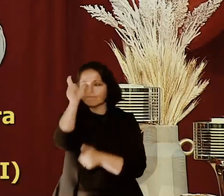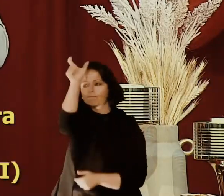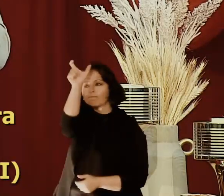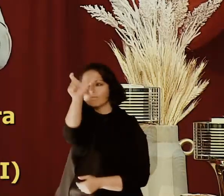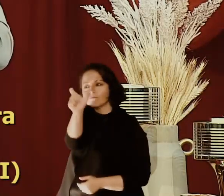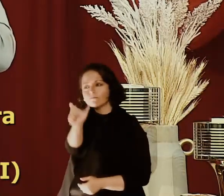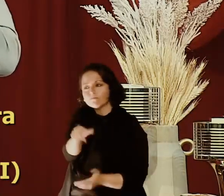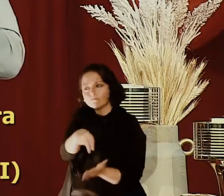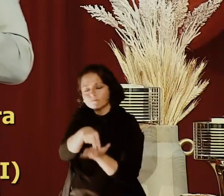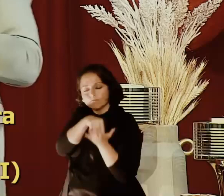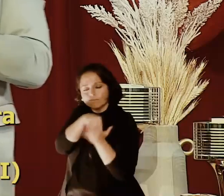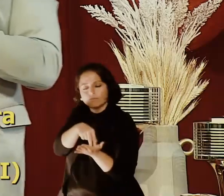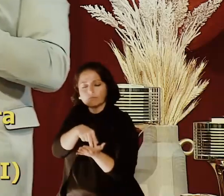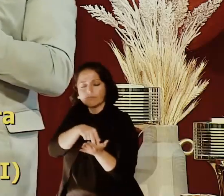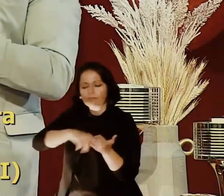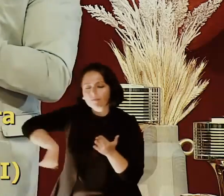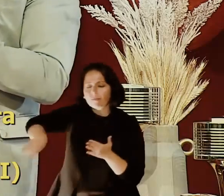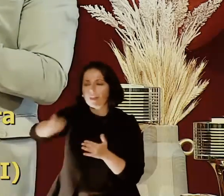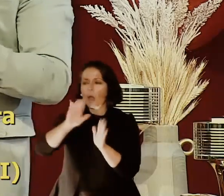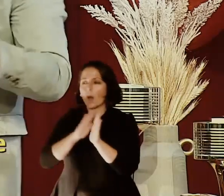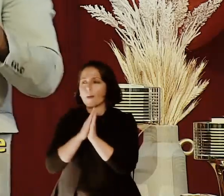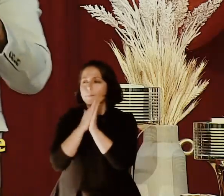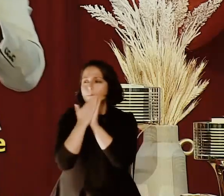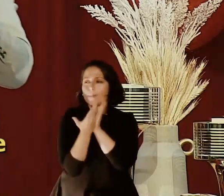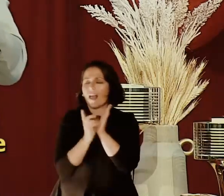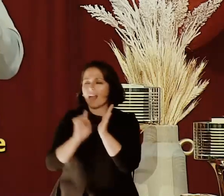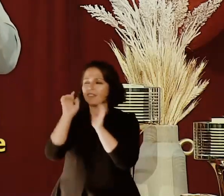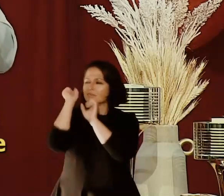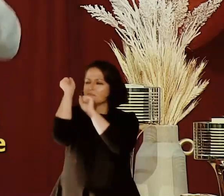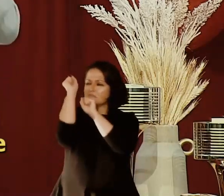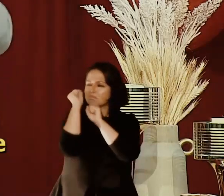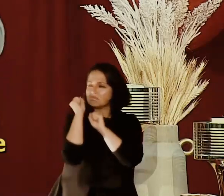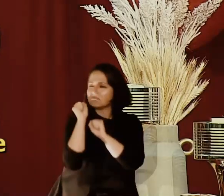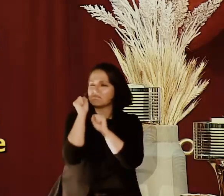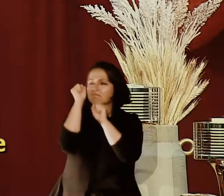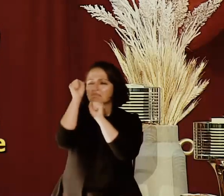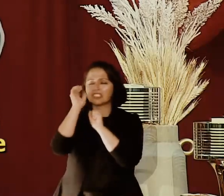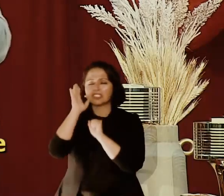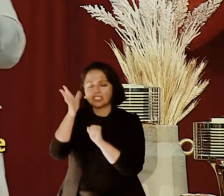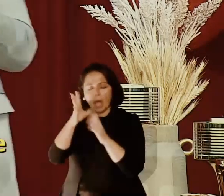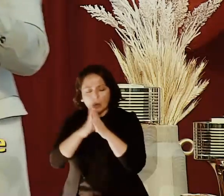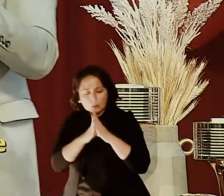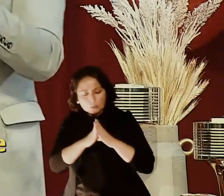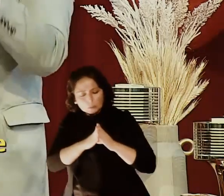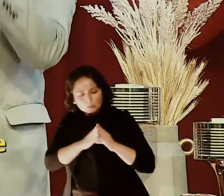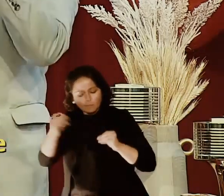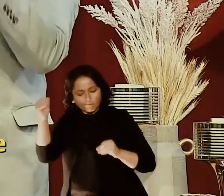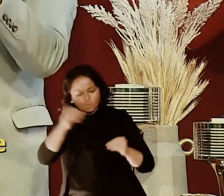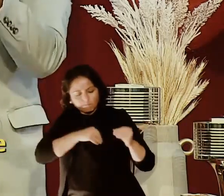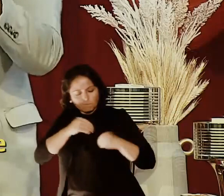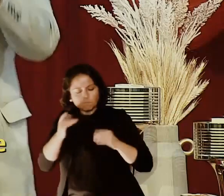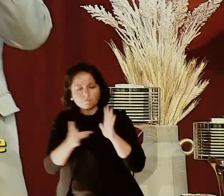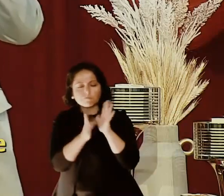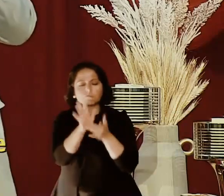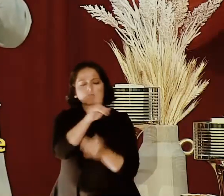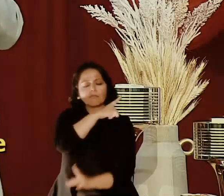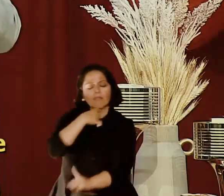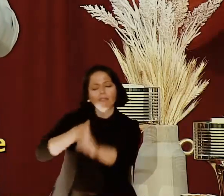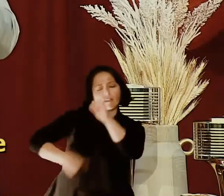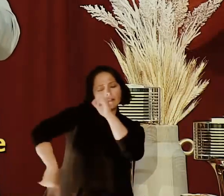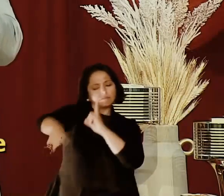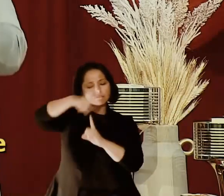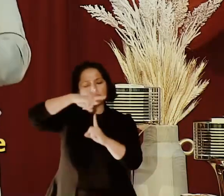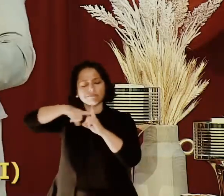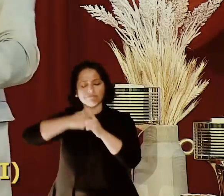ser, sustentando todas as coisas por sua palavra poderosa. Depois de ter realizado a purificação dos pecados, ele